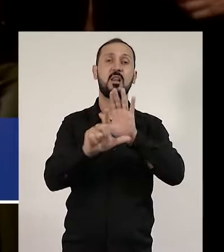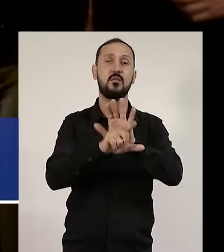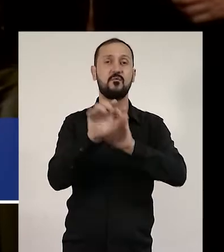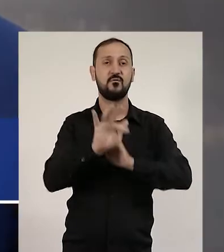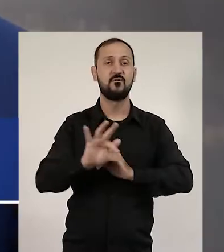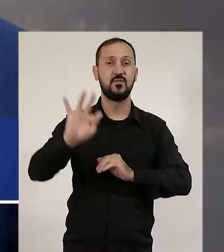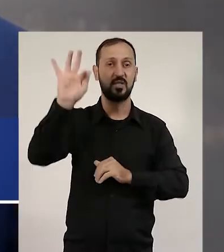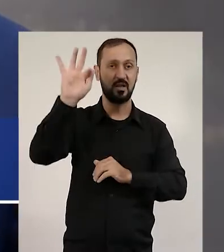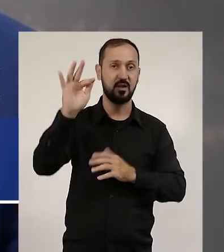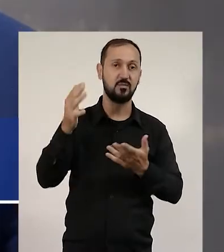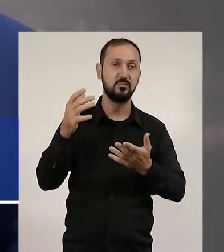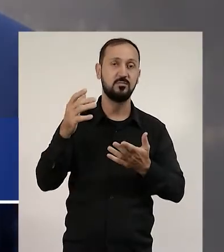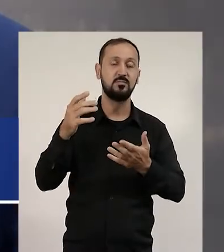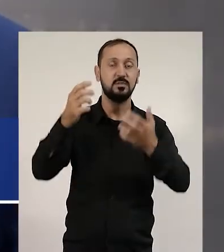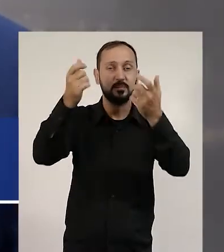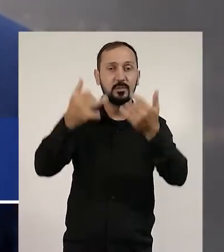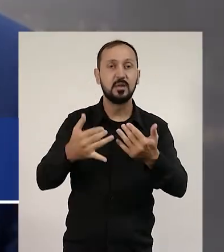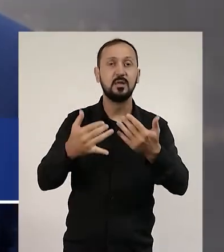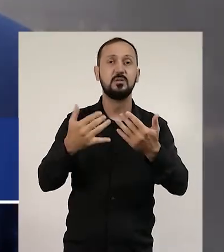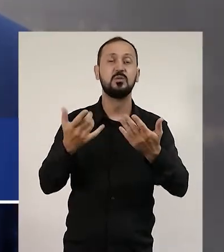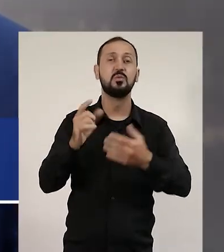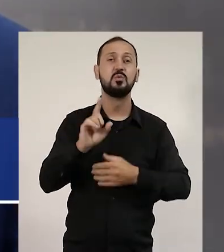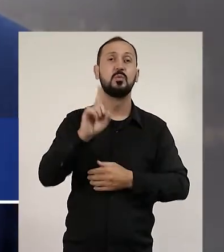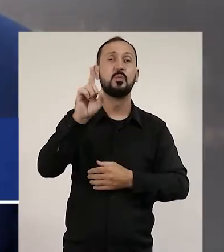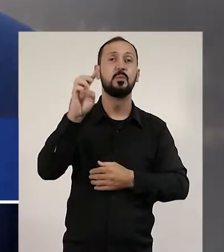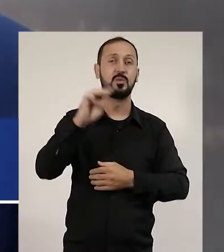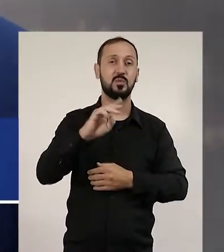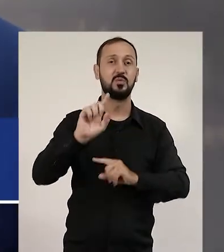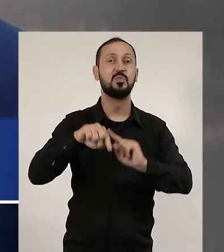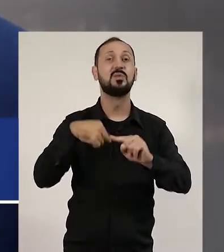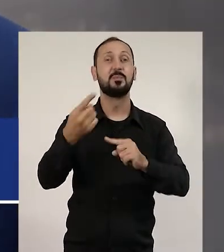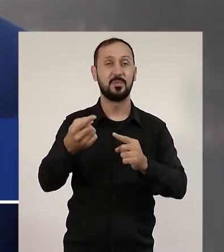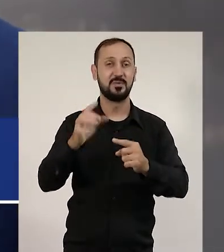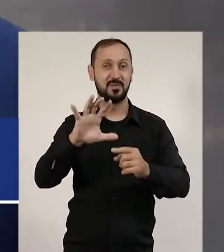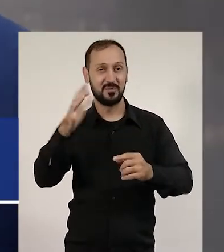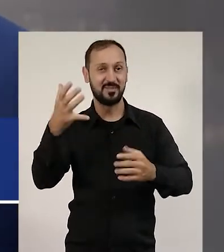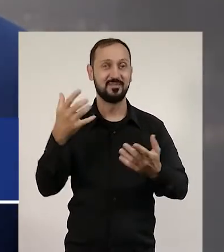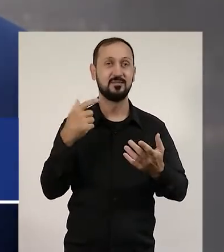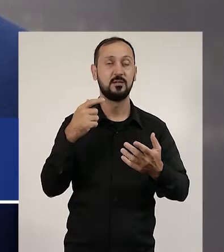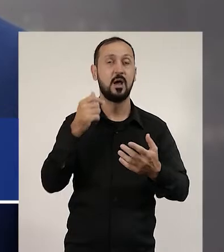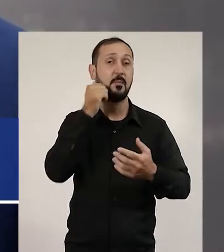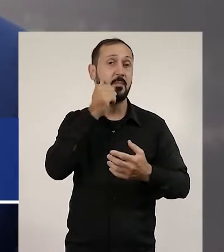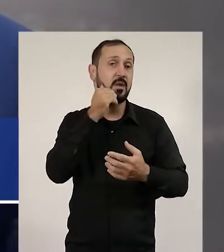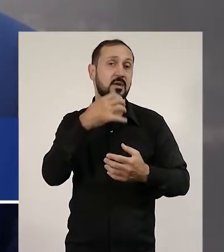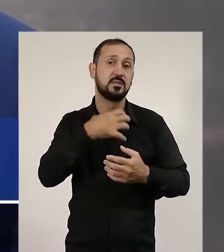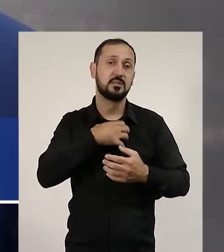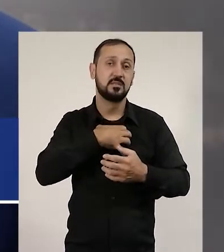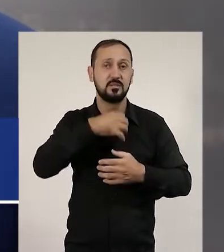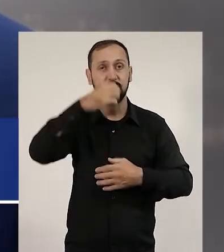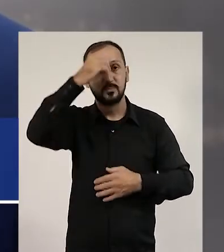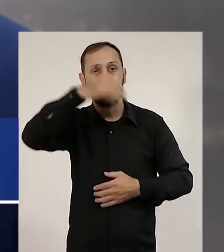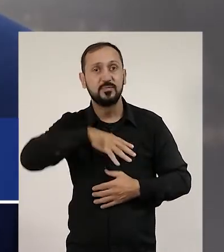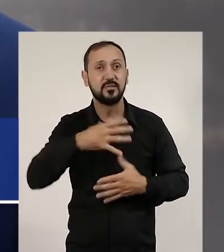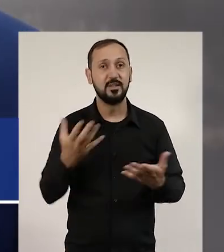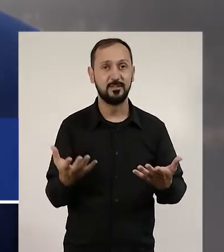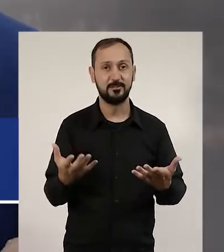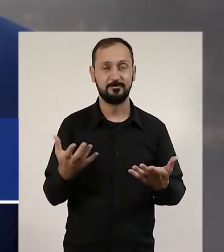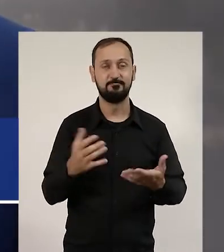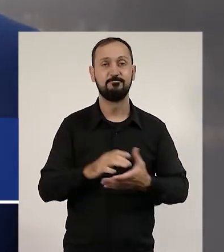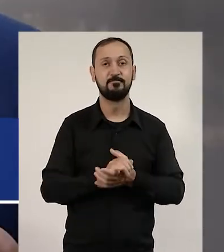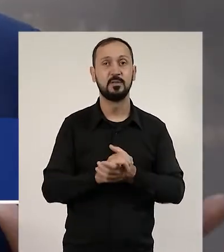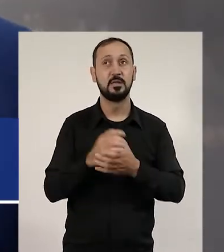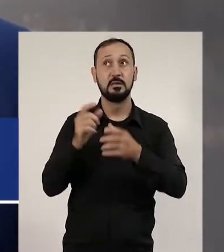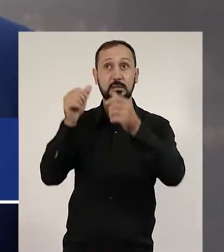trata dessa questão do minuto seguinte sobre alguma mulher que passar por uma violação.